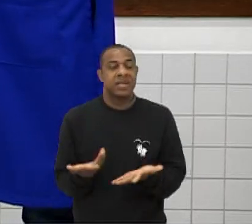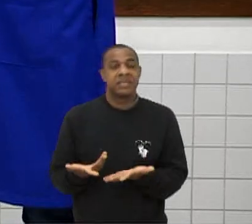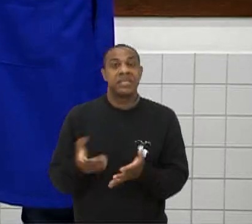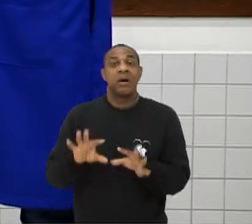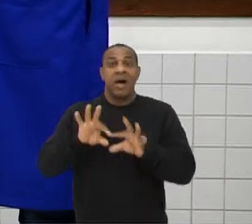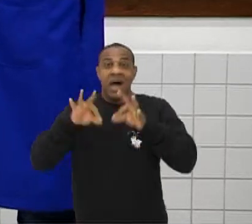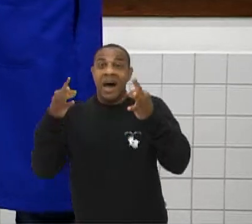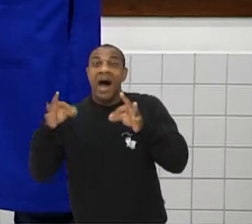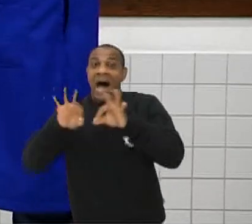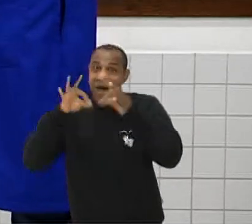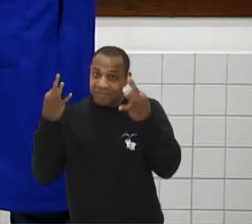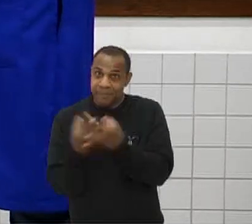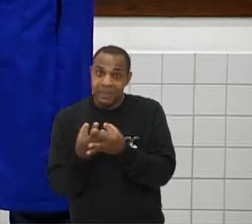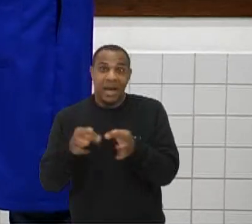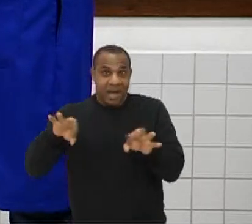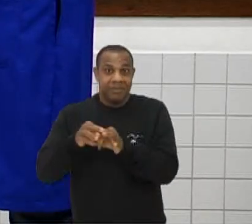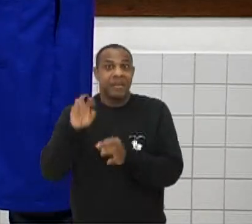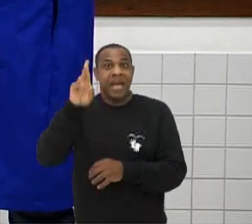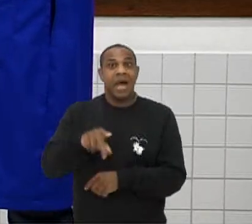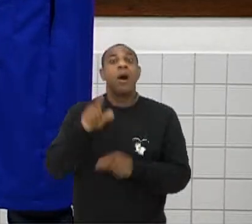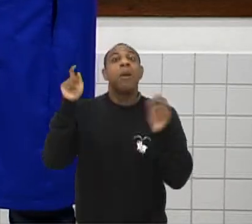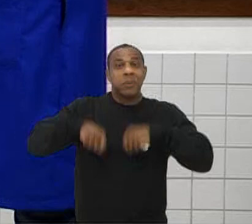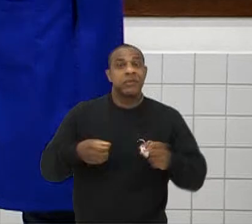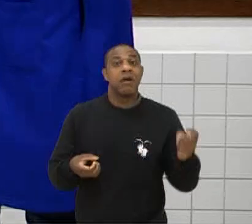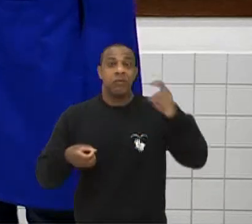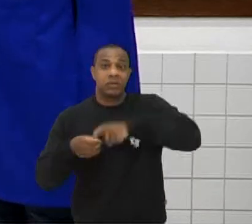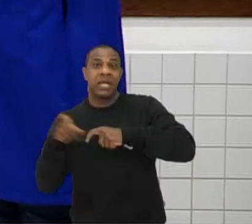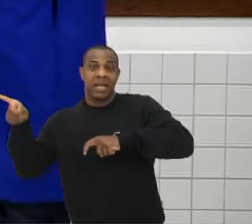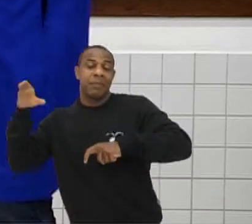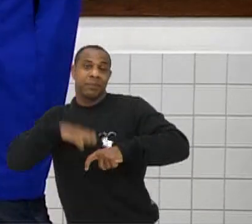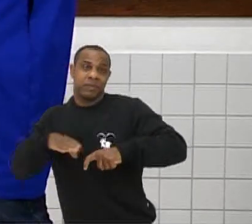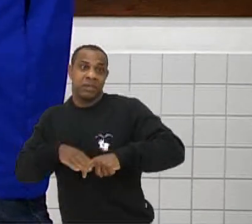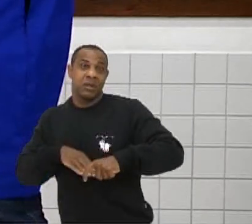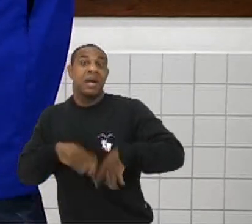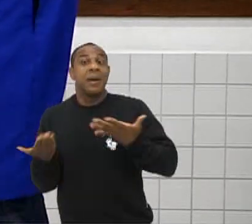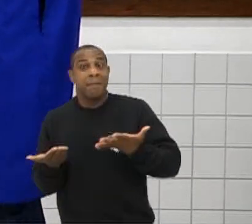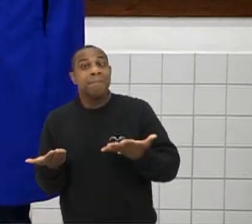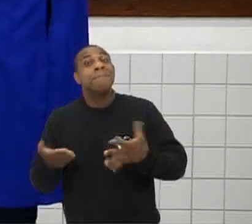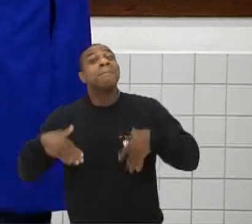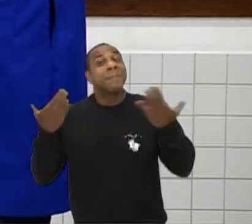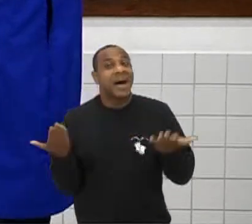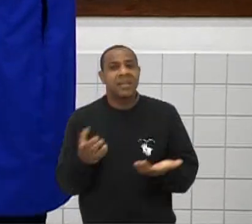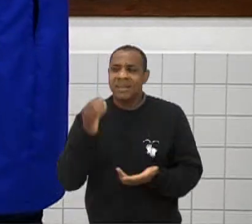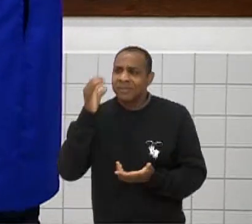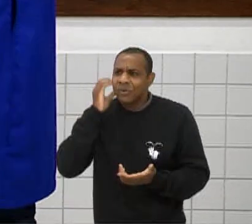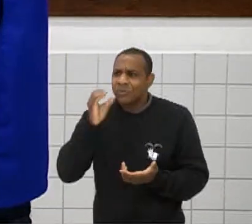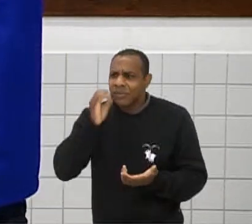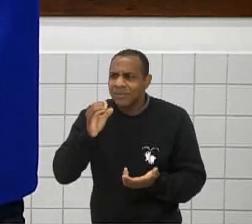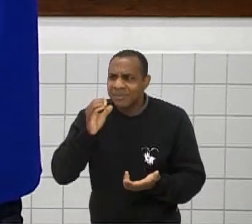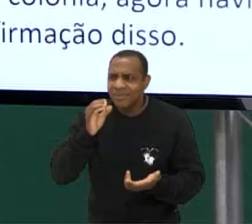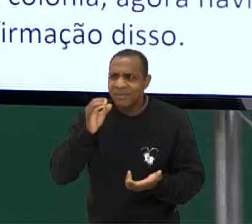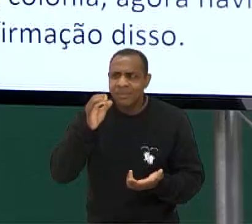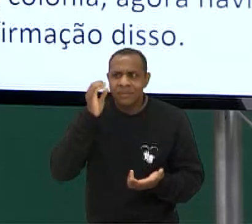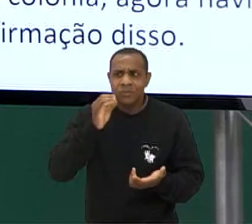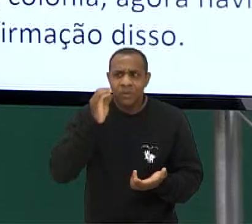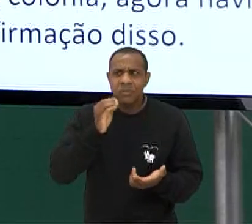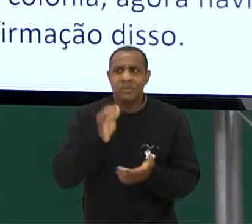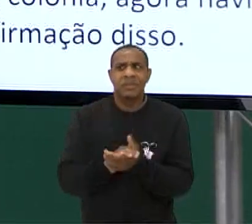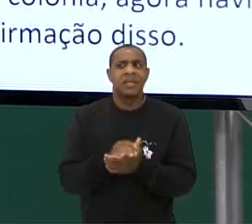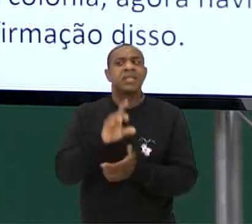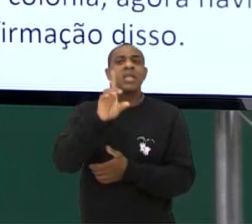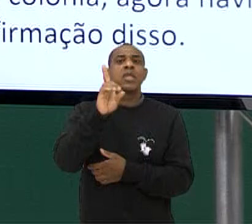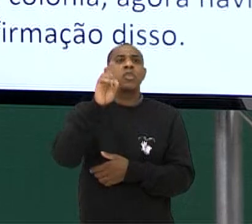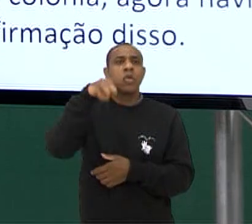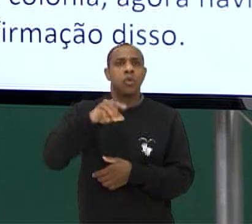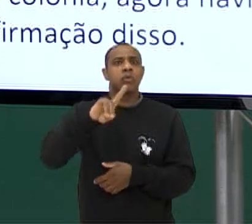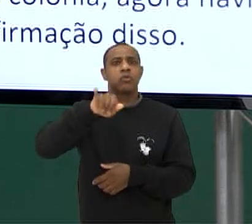poderia voltar para Portugal. Acontece que Dom João VI gostou de ficar aqui no Brasil. Lá em Portugal, ele era o rei